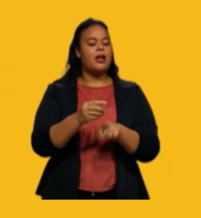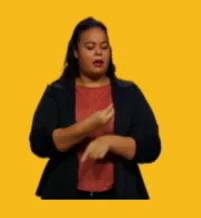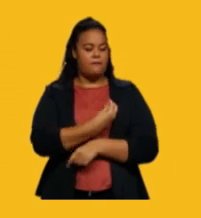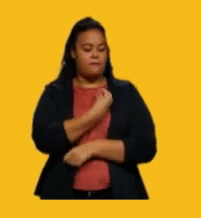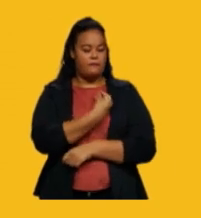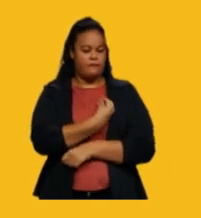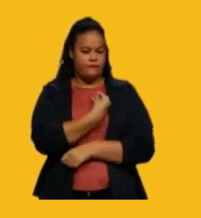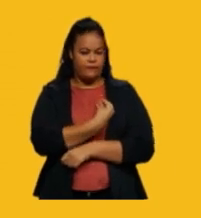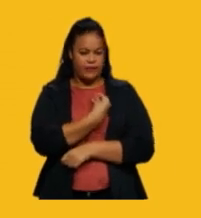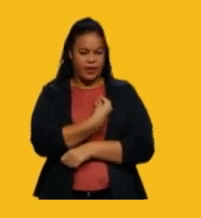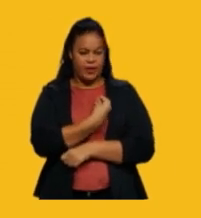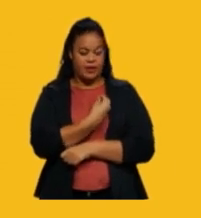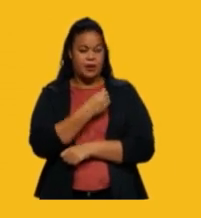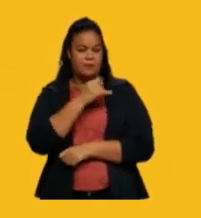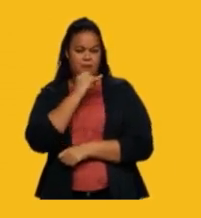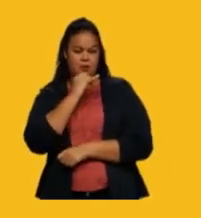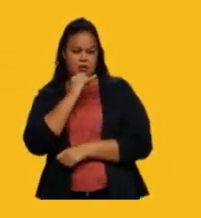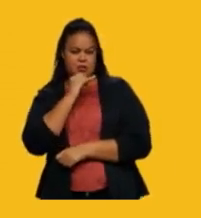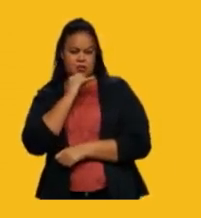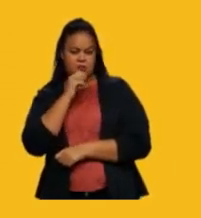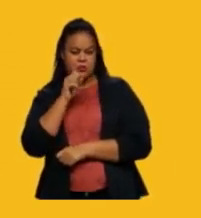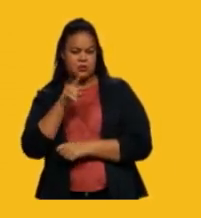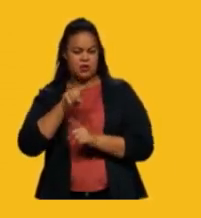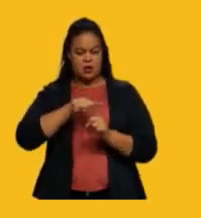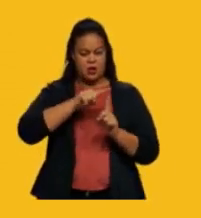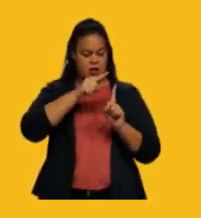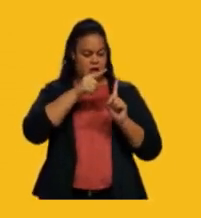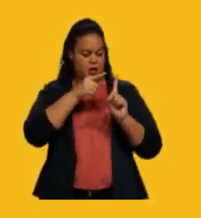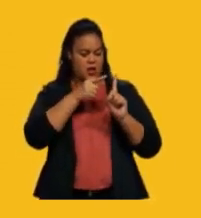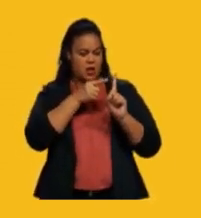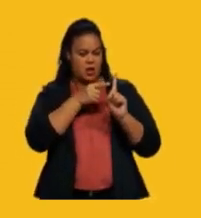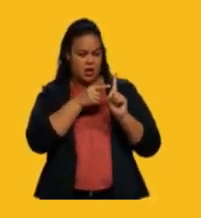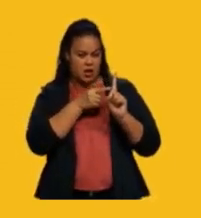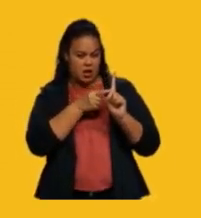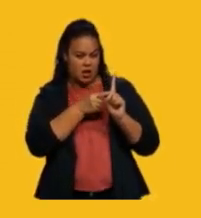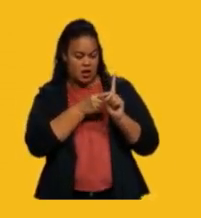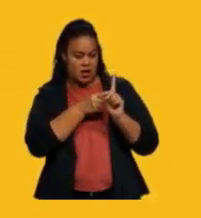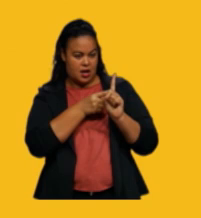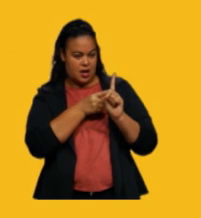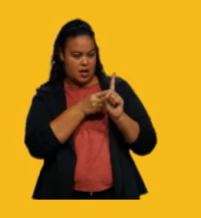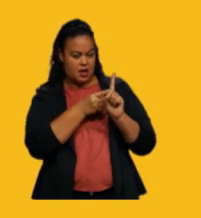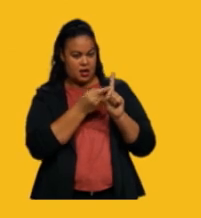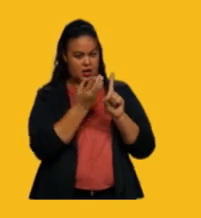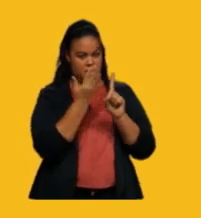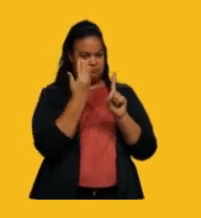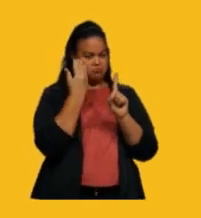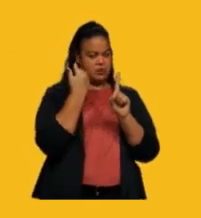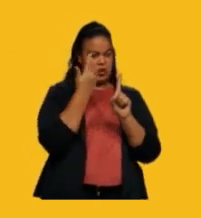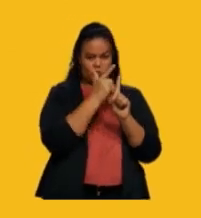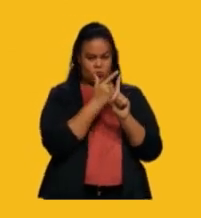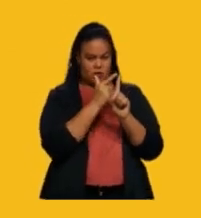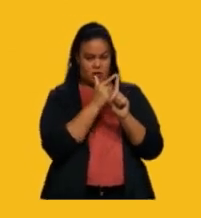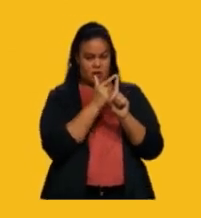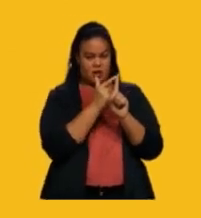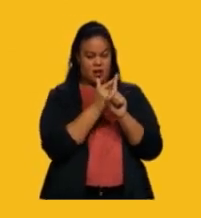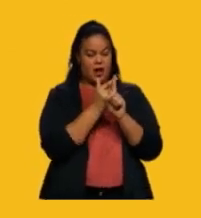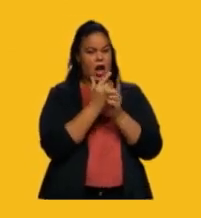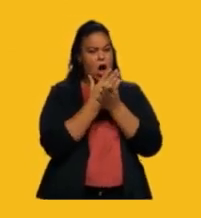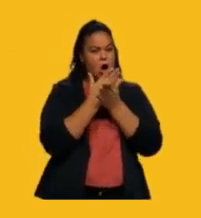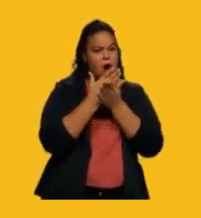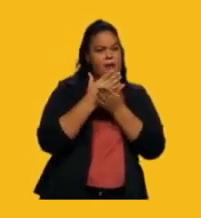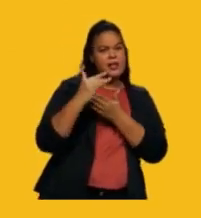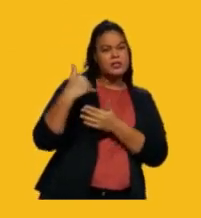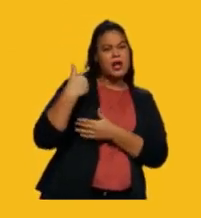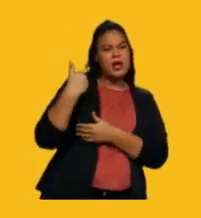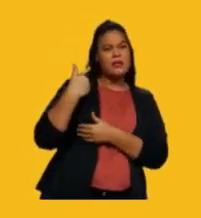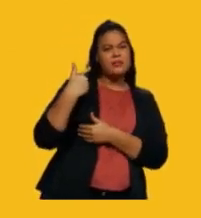grávida e que ela não estiver já também no ciclo de vida avançado, ela vai menstruar. Então a menstruação ela começa aí por volta de 12,